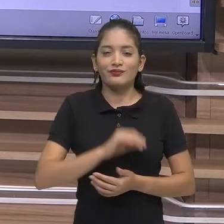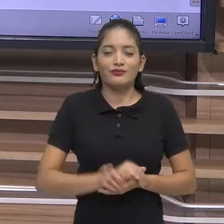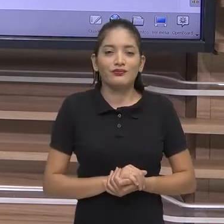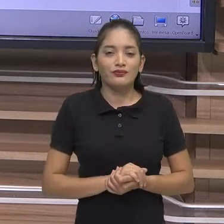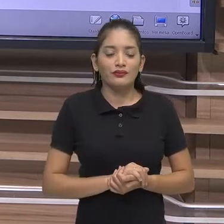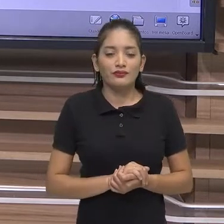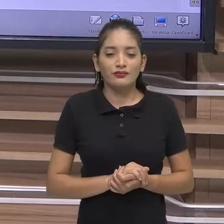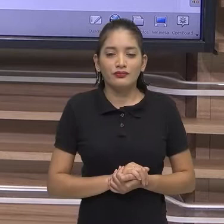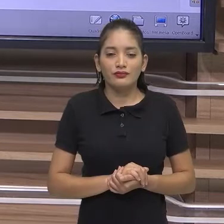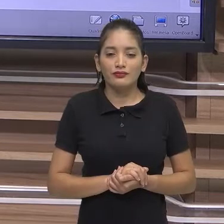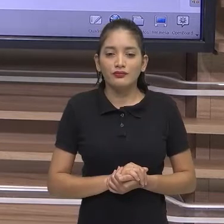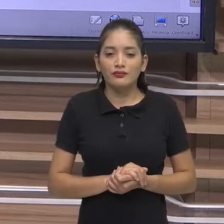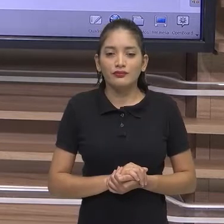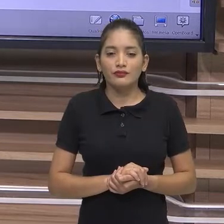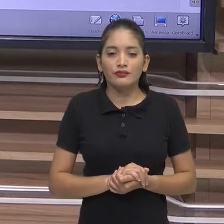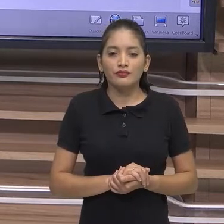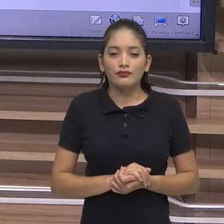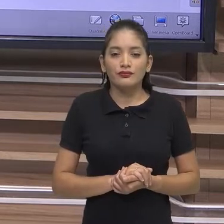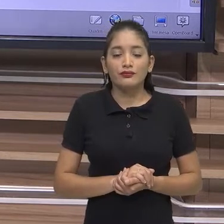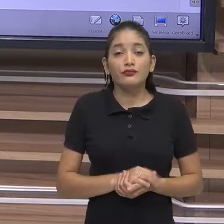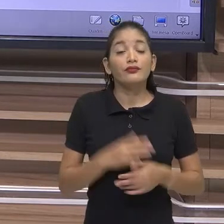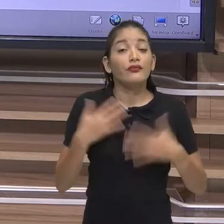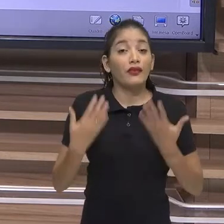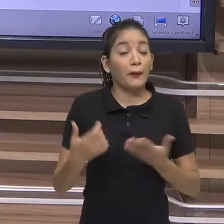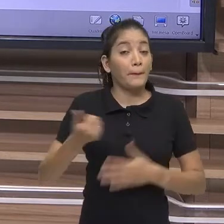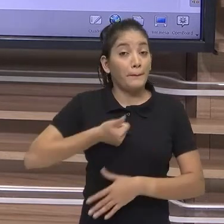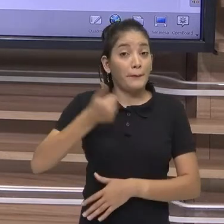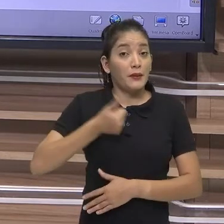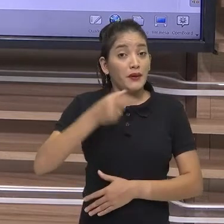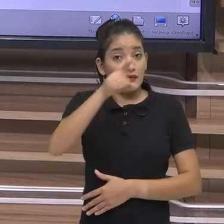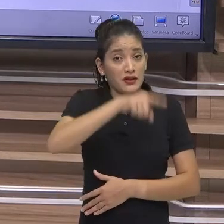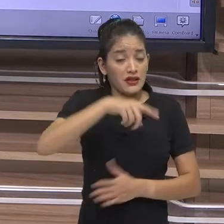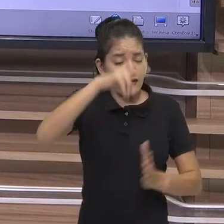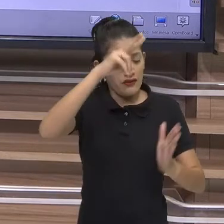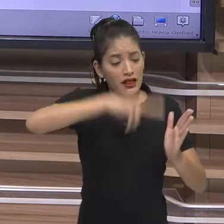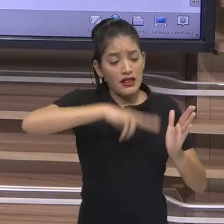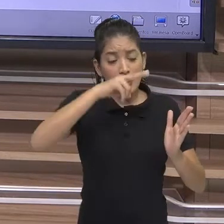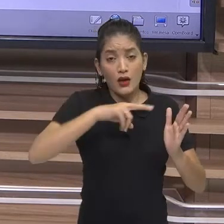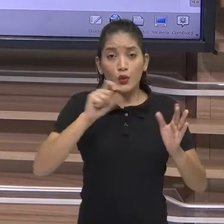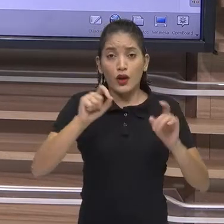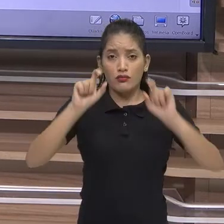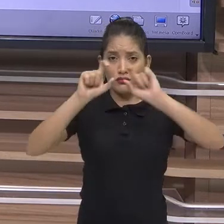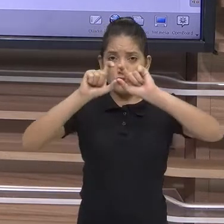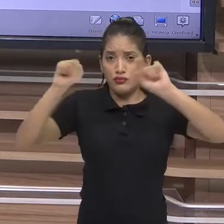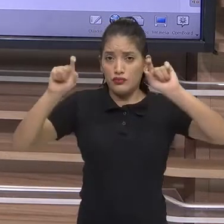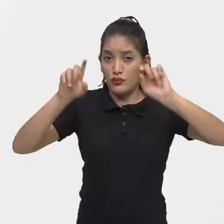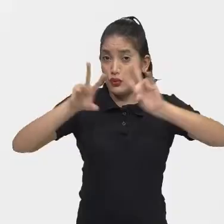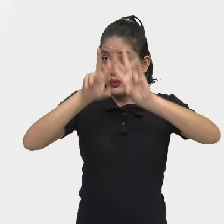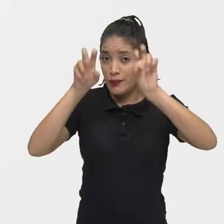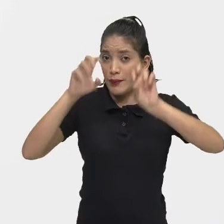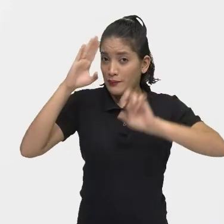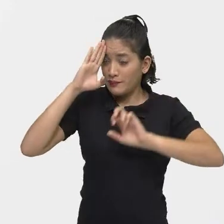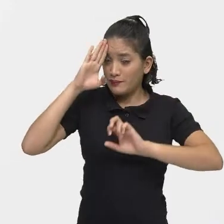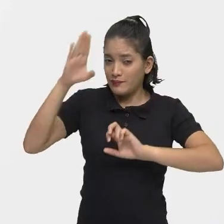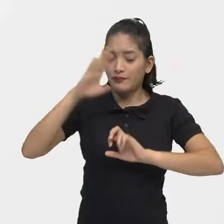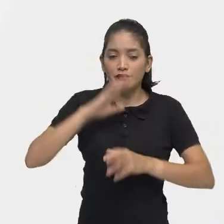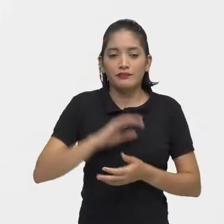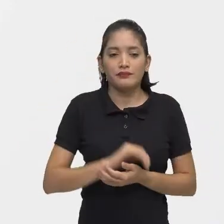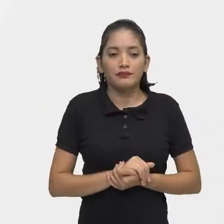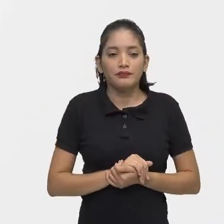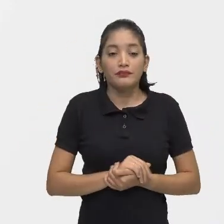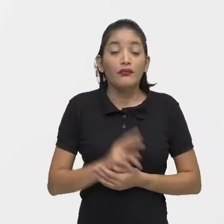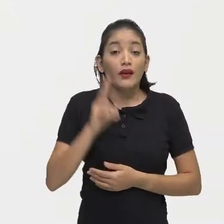aqui. Vocês vão, primeiramente, ler o título, tá bom? Vejam comigo. Ler